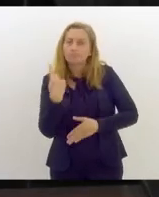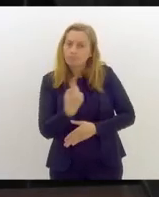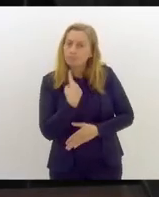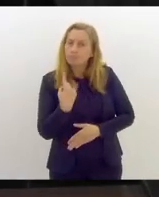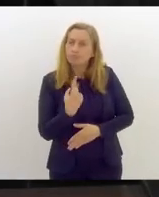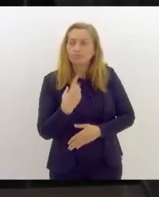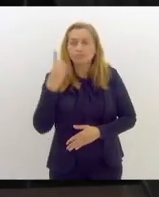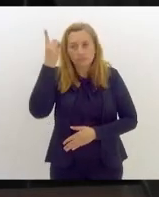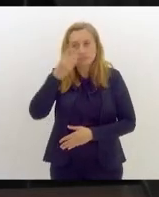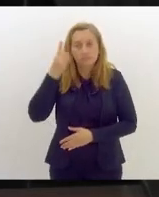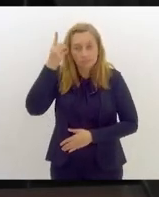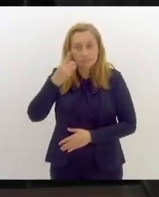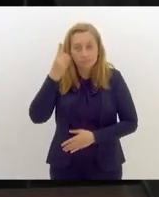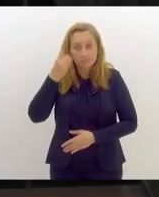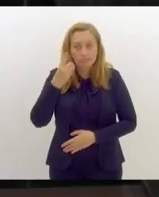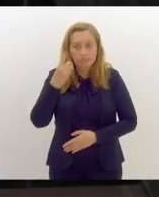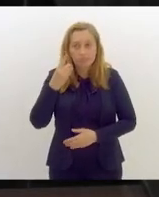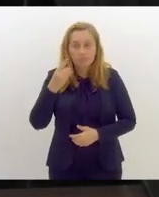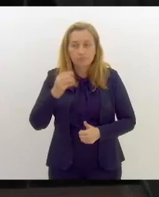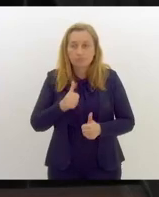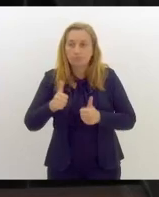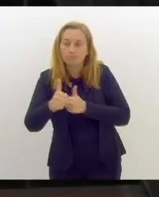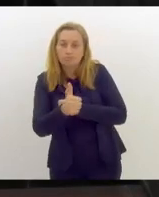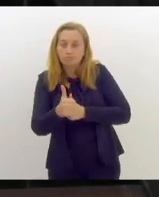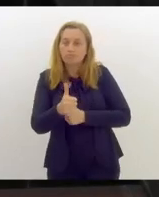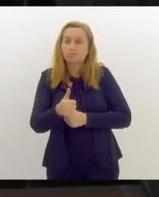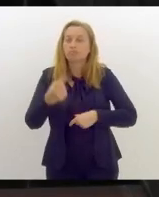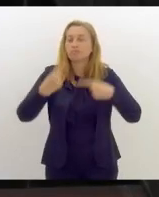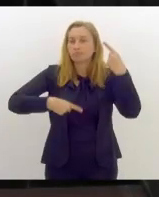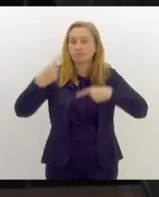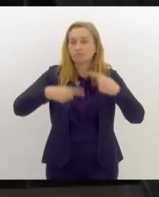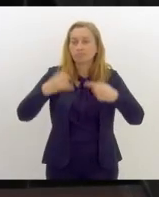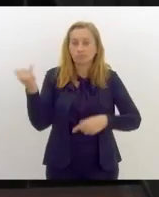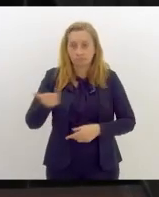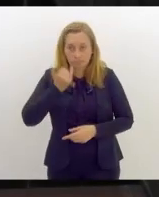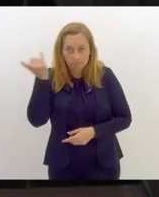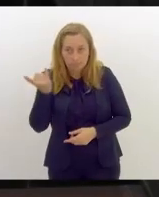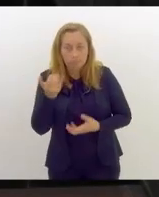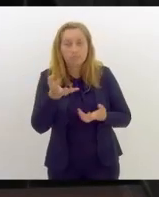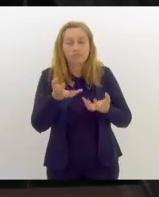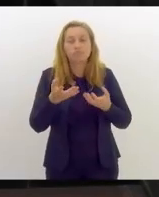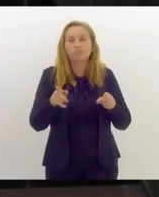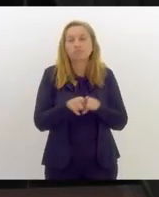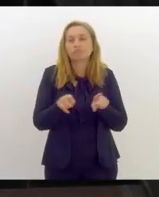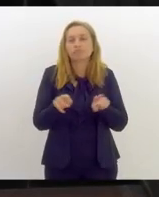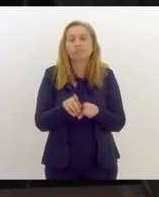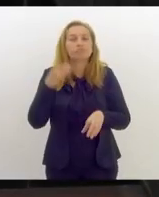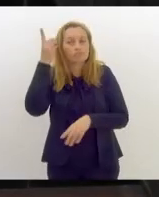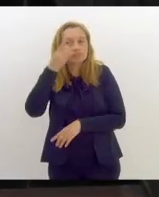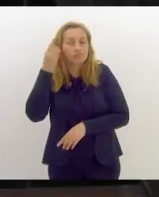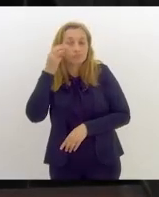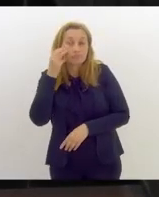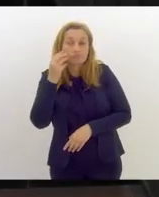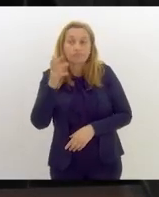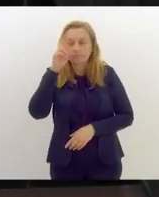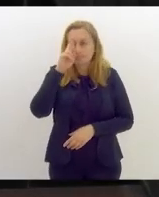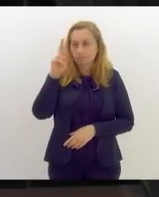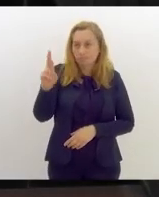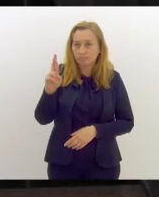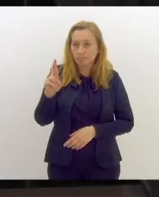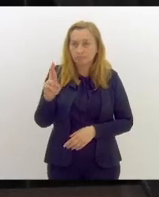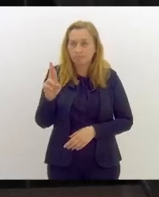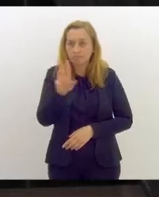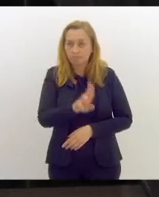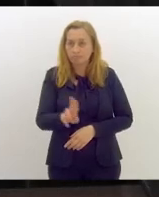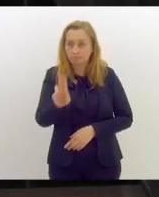Legislativo ser protagonismo de um debate de tamanha relevância E quero também Deputado valdec o senhor que é